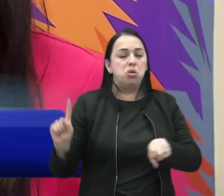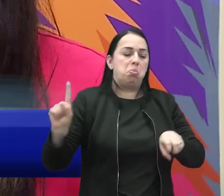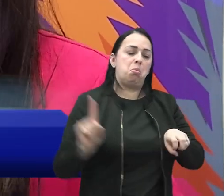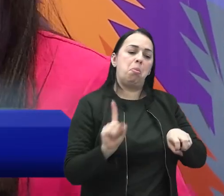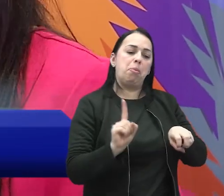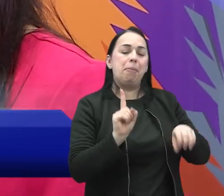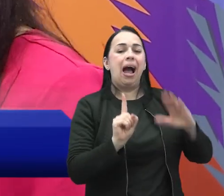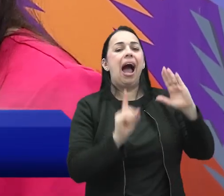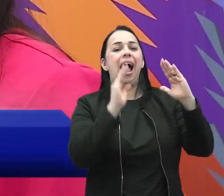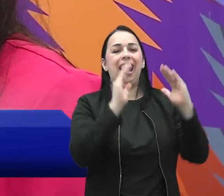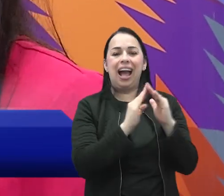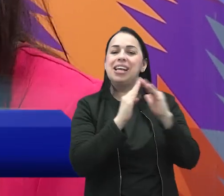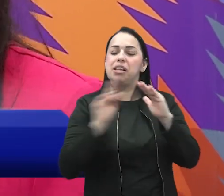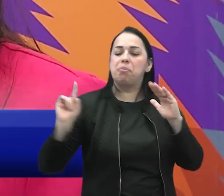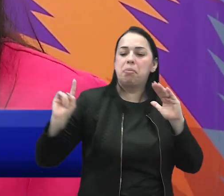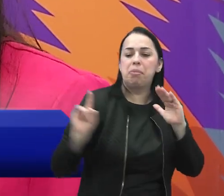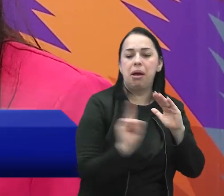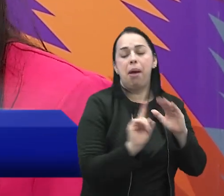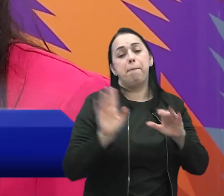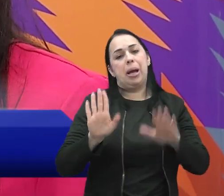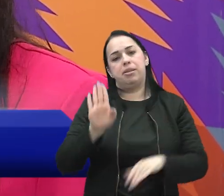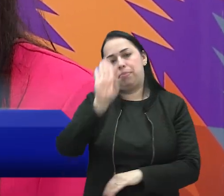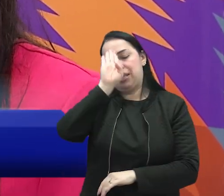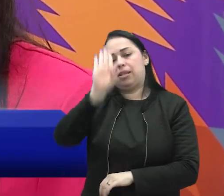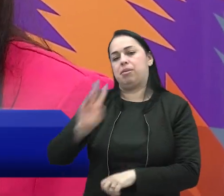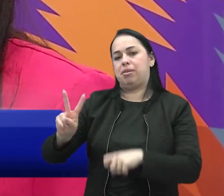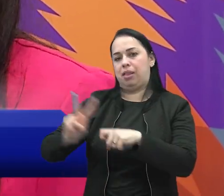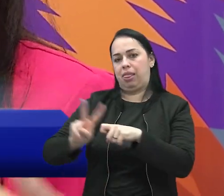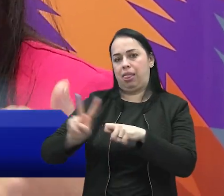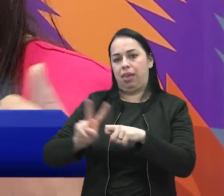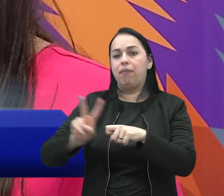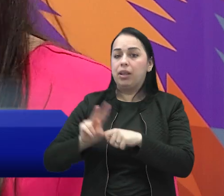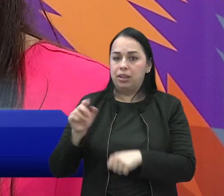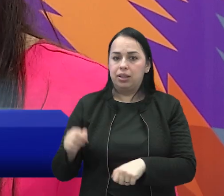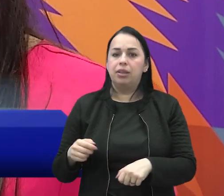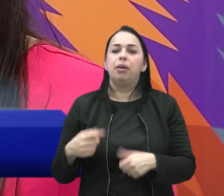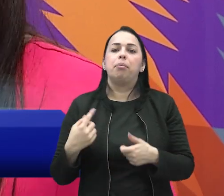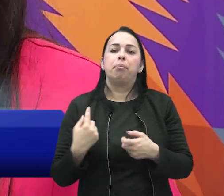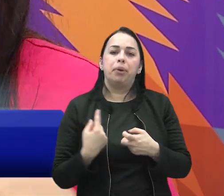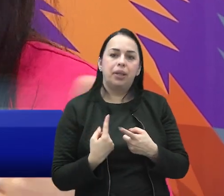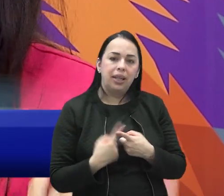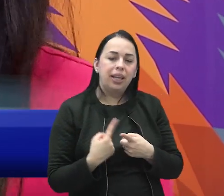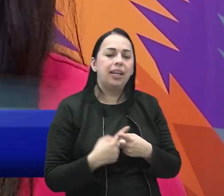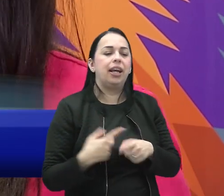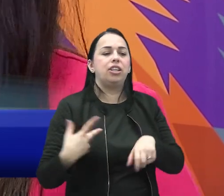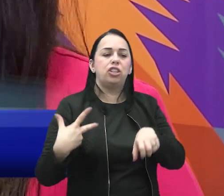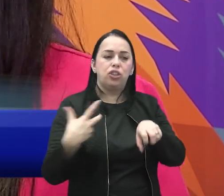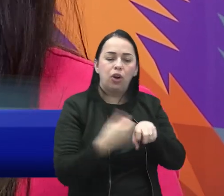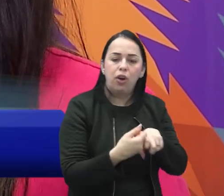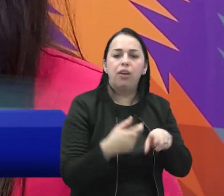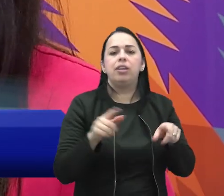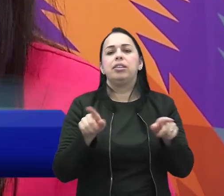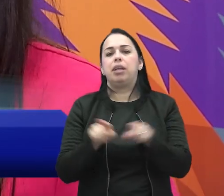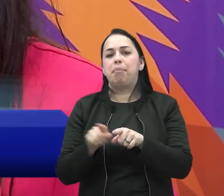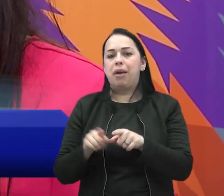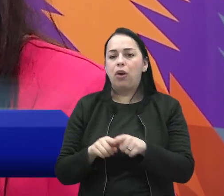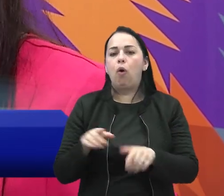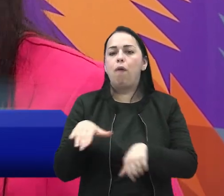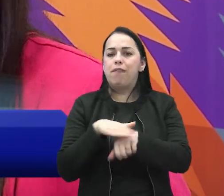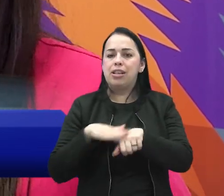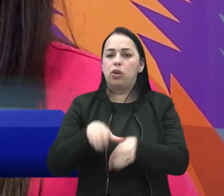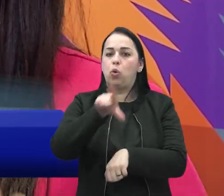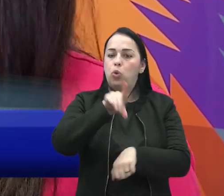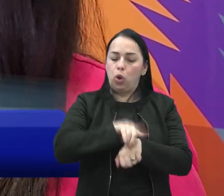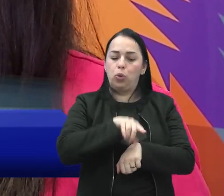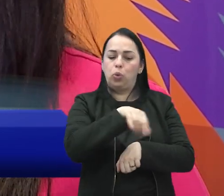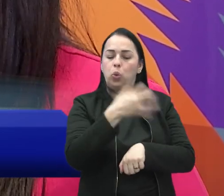atendimento a domicílio, se vai ser na clínica, mas que seja realizado por um médico veterinário. Porque além da vacinação, a gente faz, né, a gente conversa com o tutor, faz uma